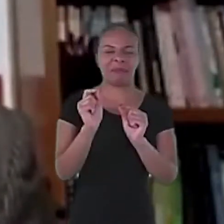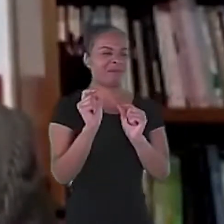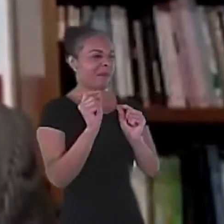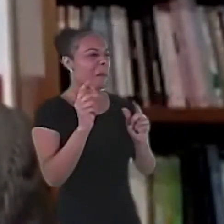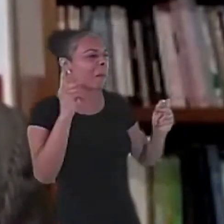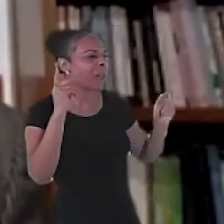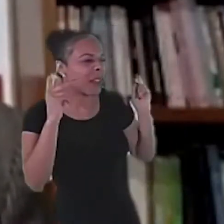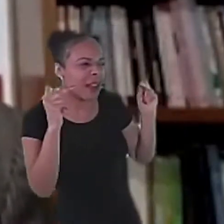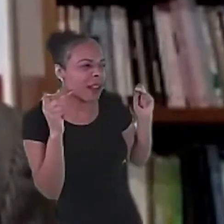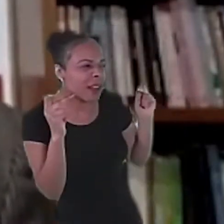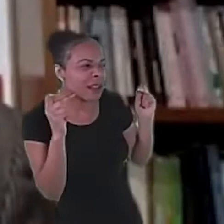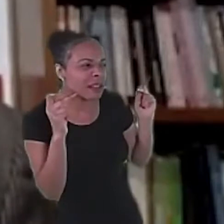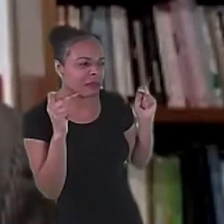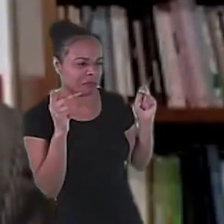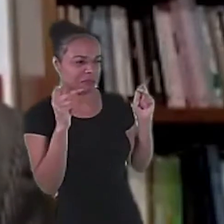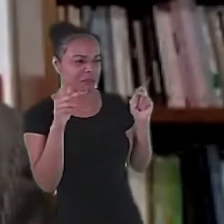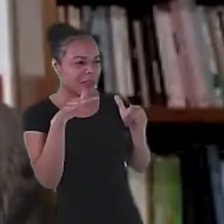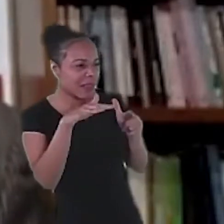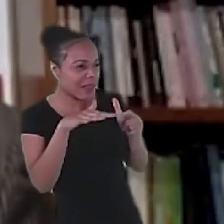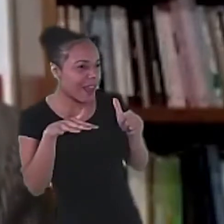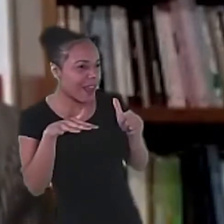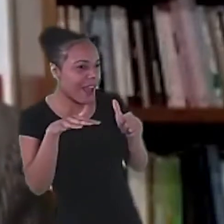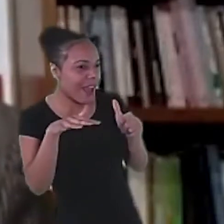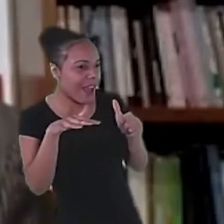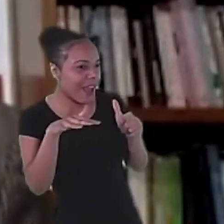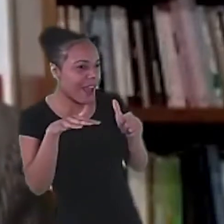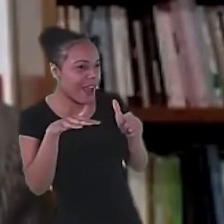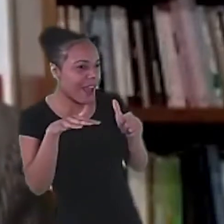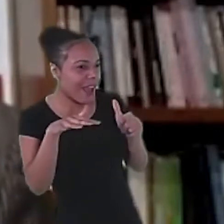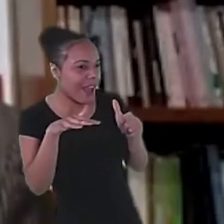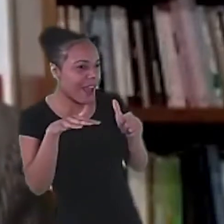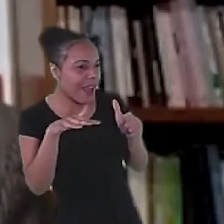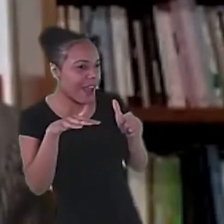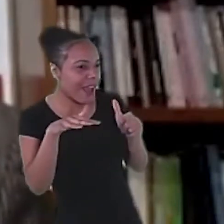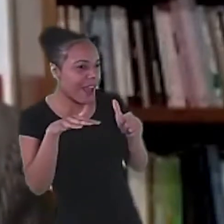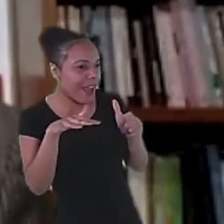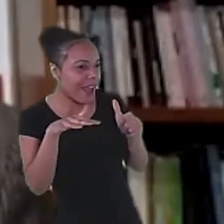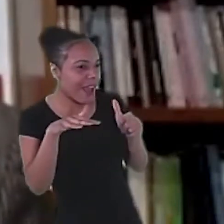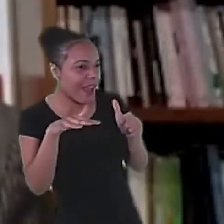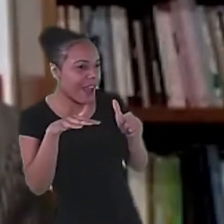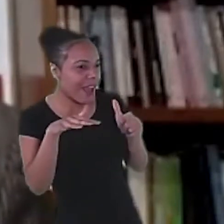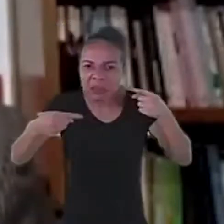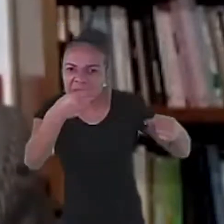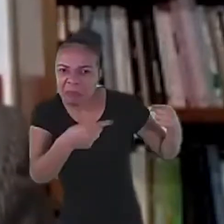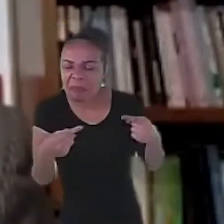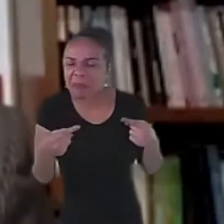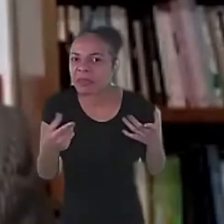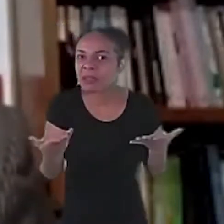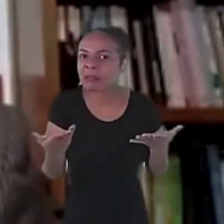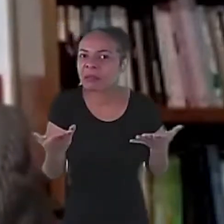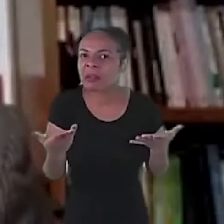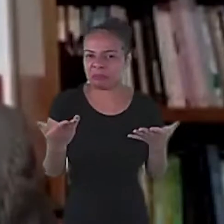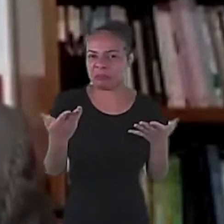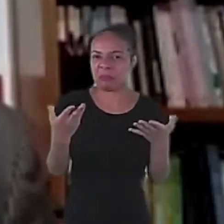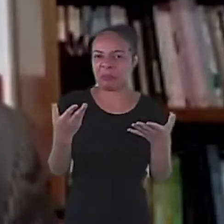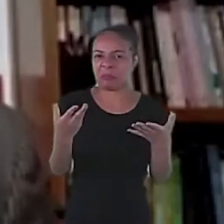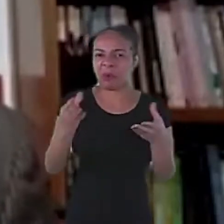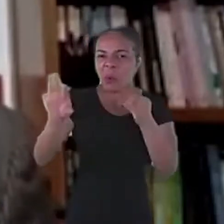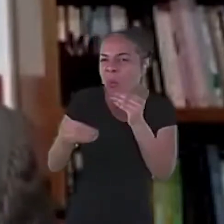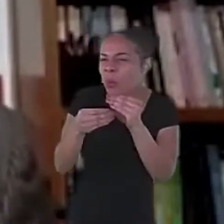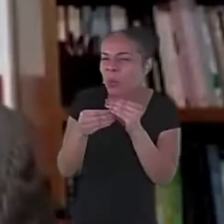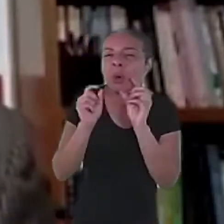temas. É claro que um historiador ou um economista, nada